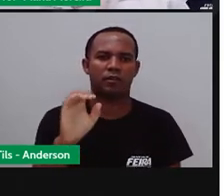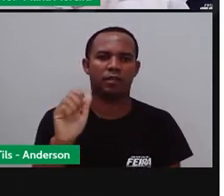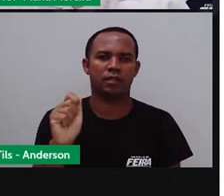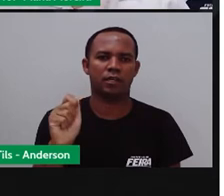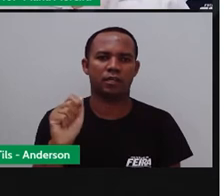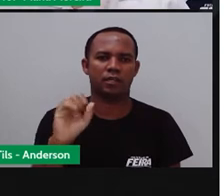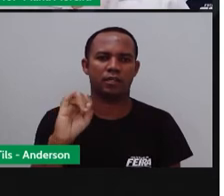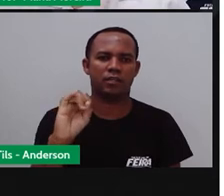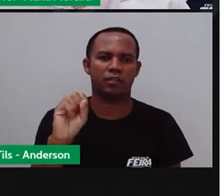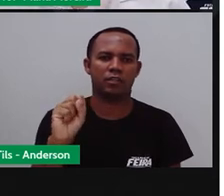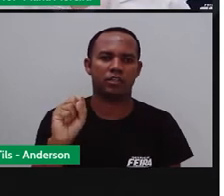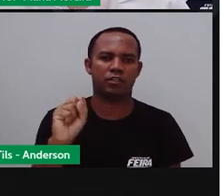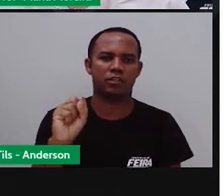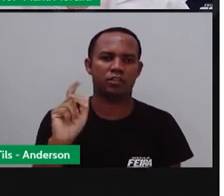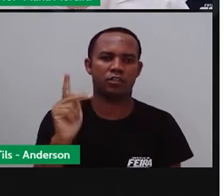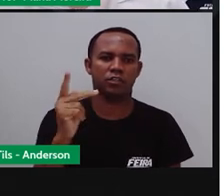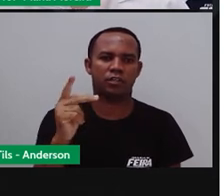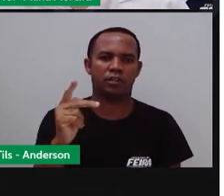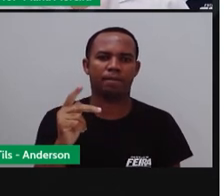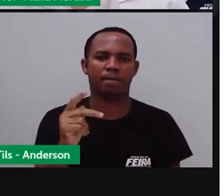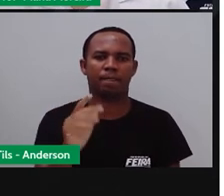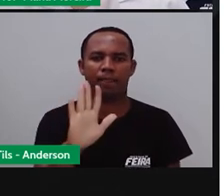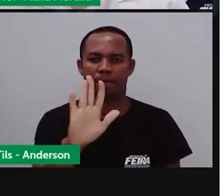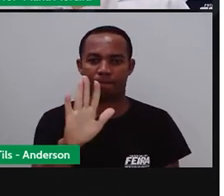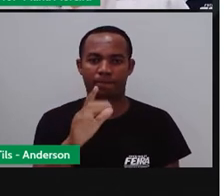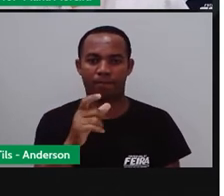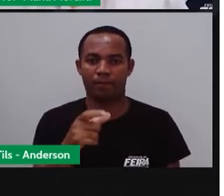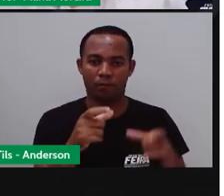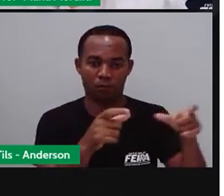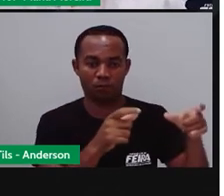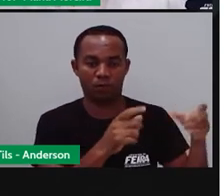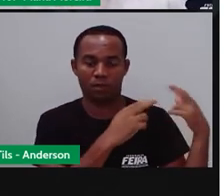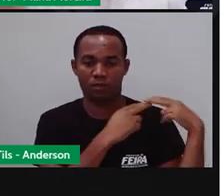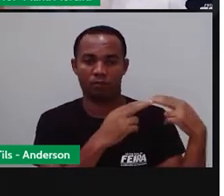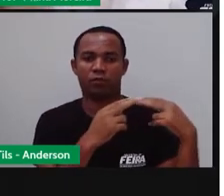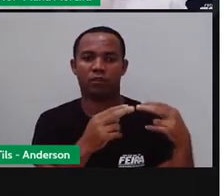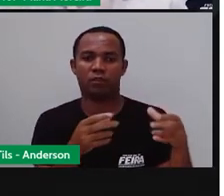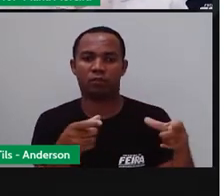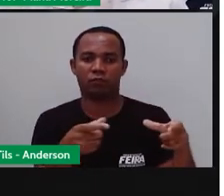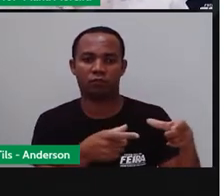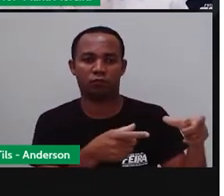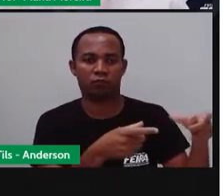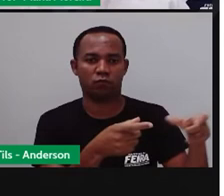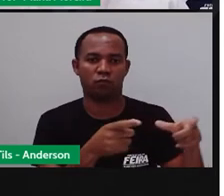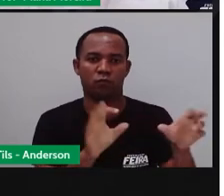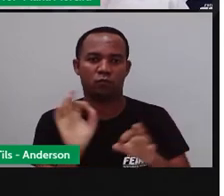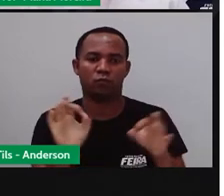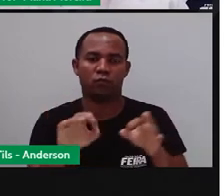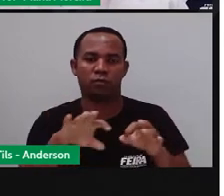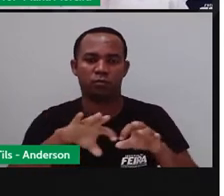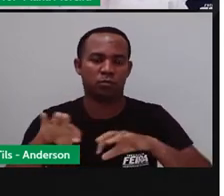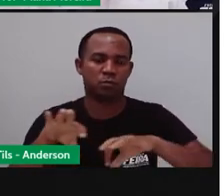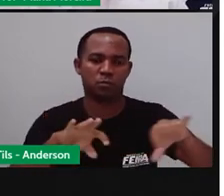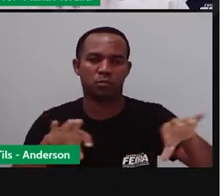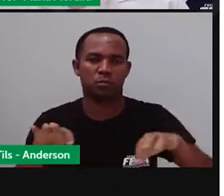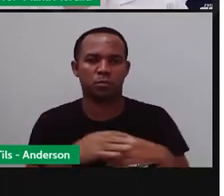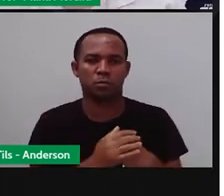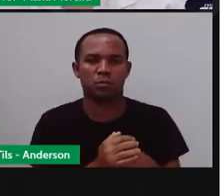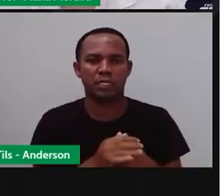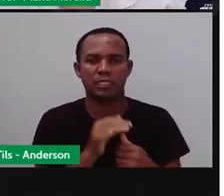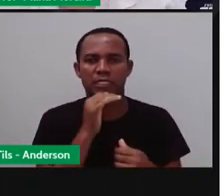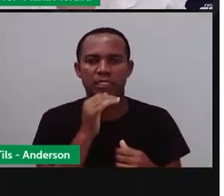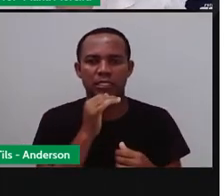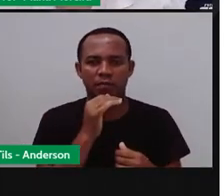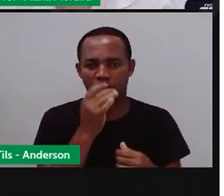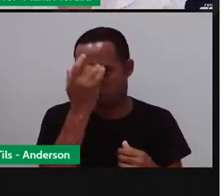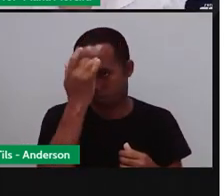quantidade, que cada um juntou. Olha só, aí temos aqui É uma coisinha muito fácil, é só a